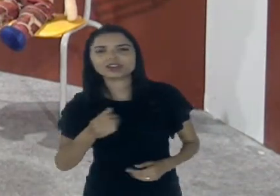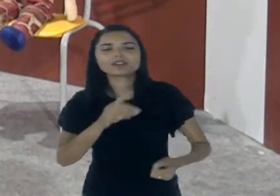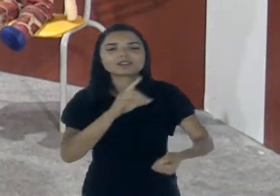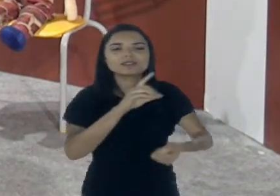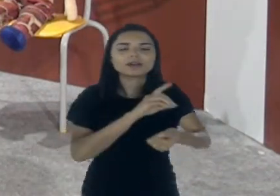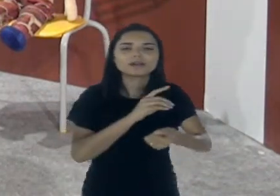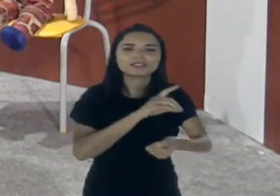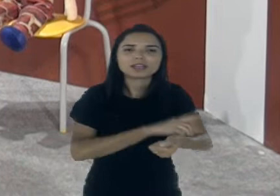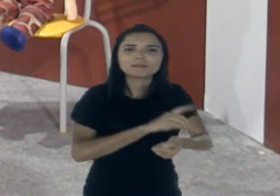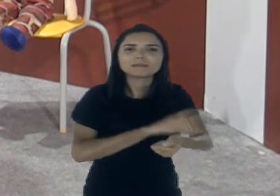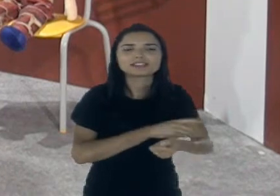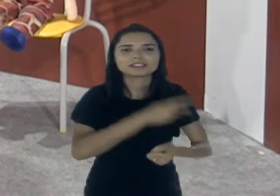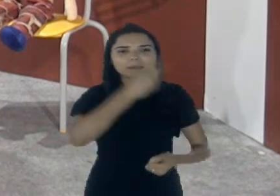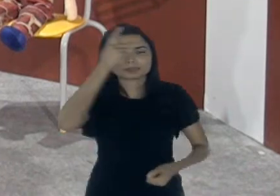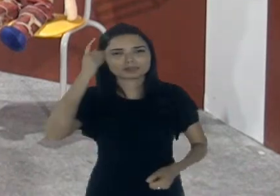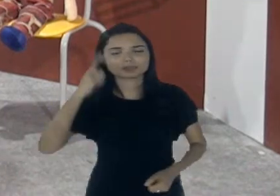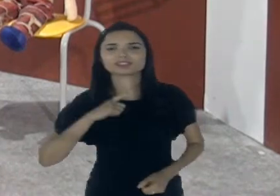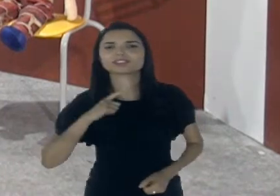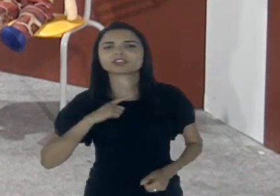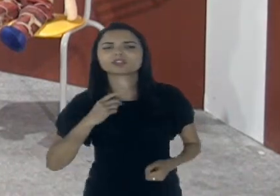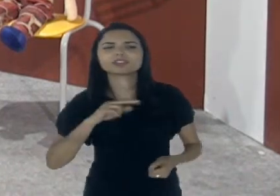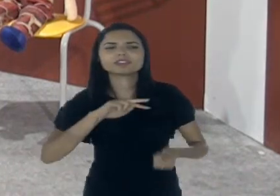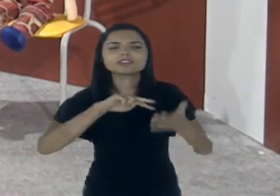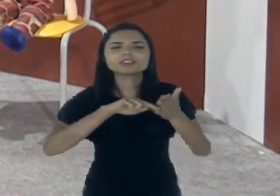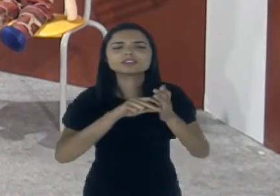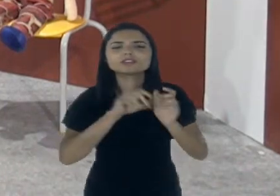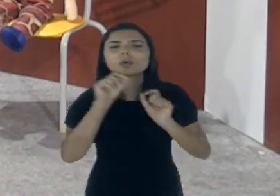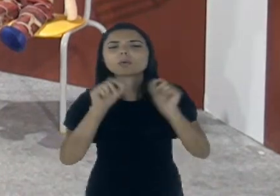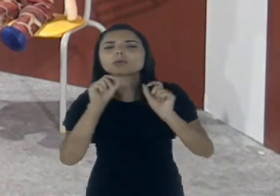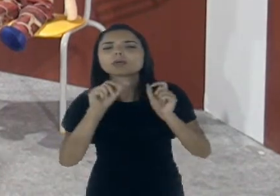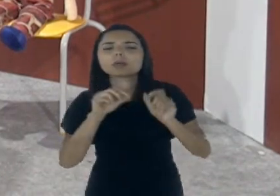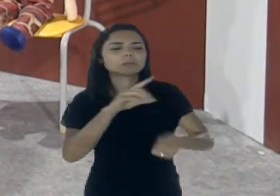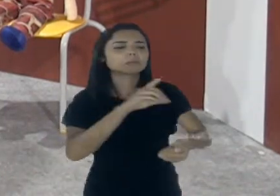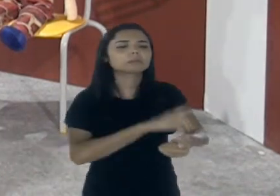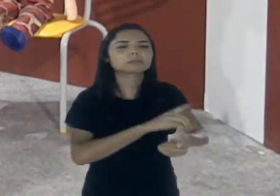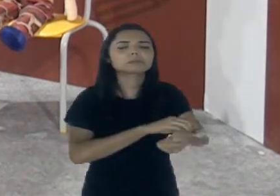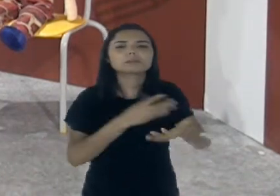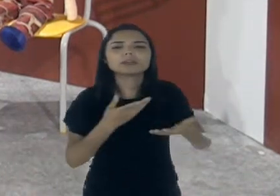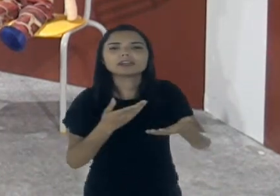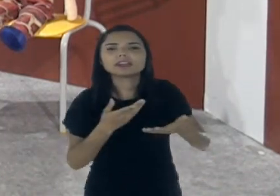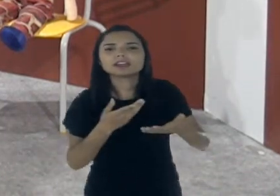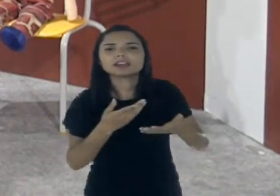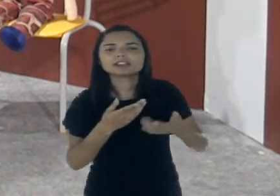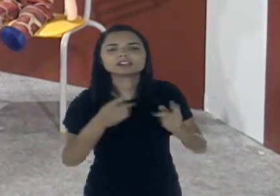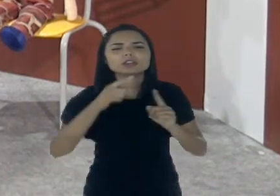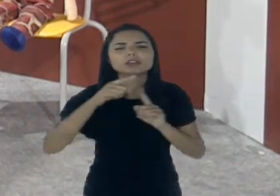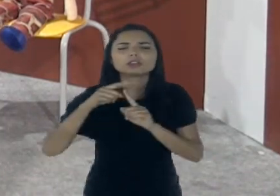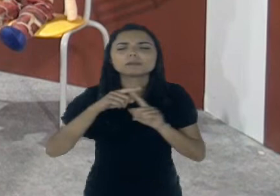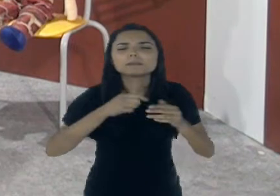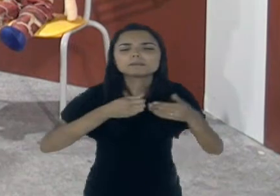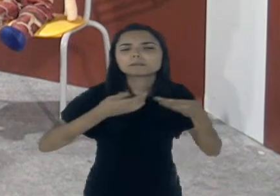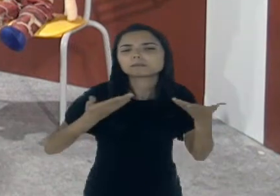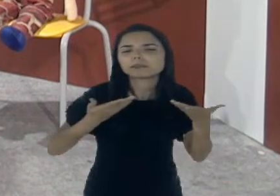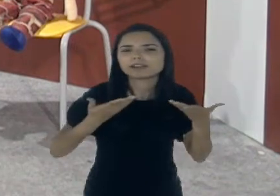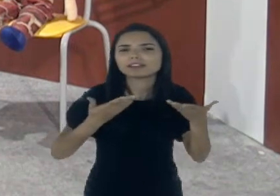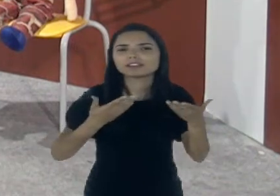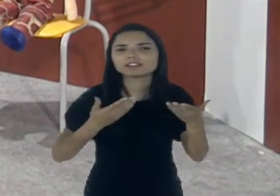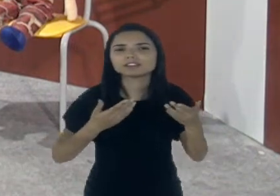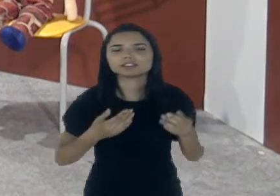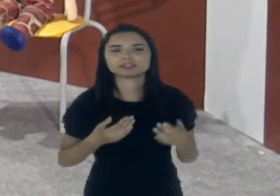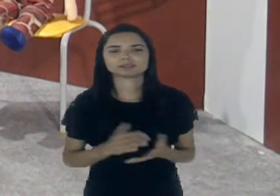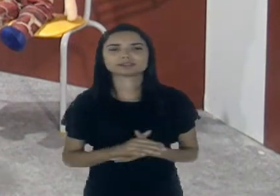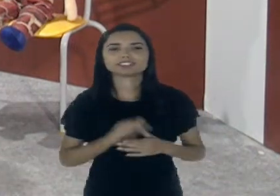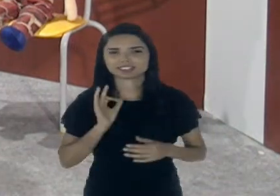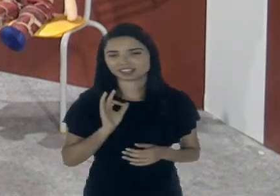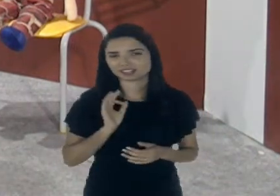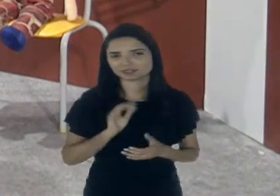E aí a gente vai entender o que significa essa doença, quais os tipos, quais os benefícios da prática de exercício, certo? E por aí